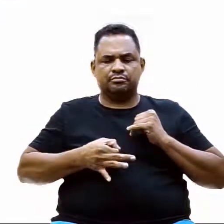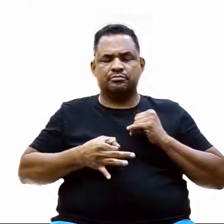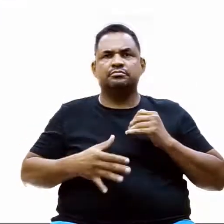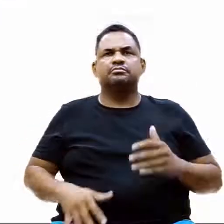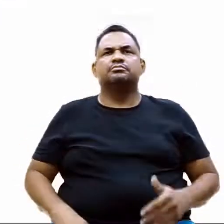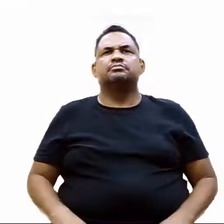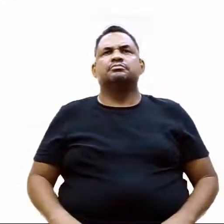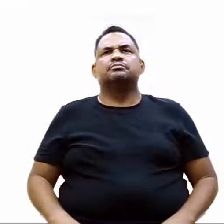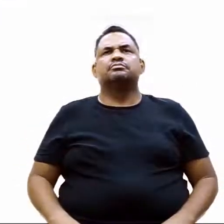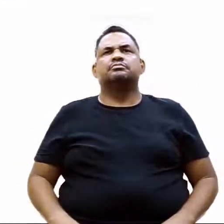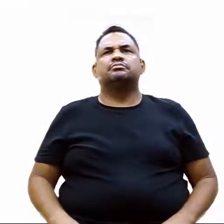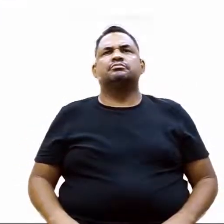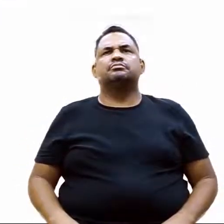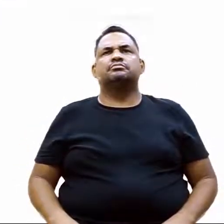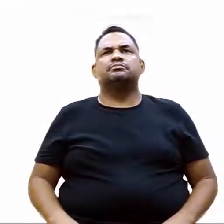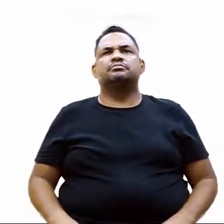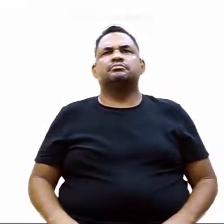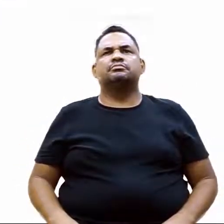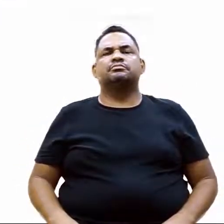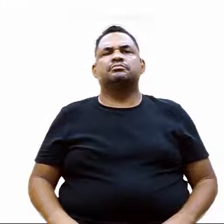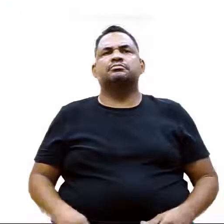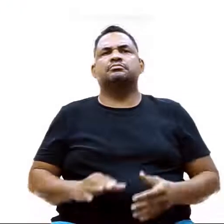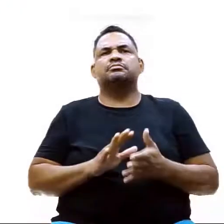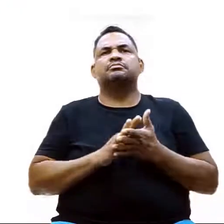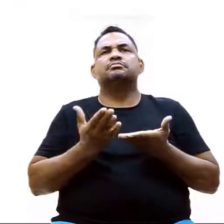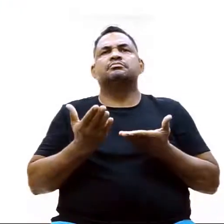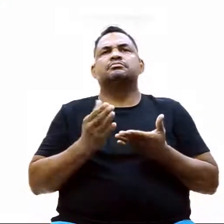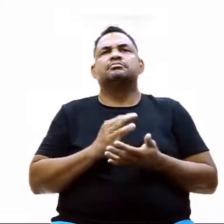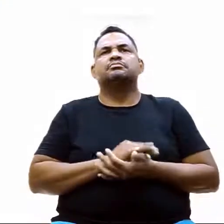lei das proporções definidas estabelece que